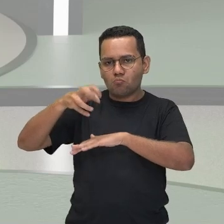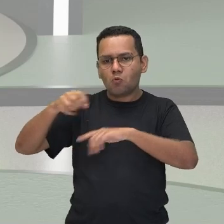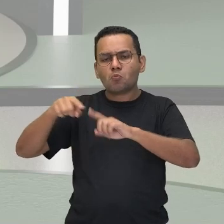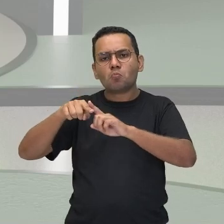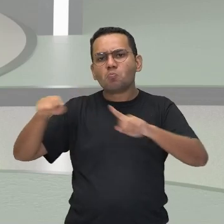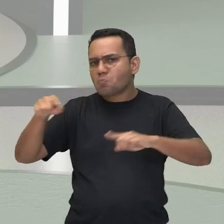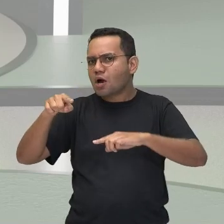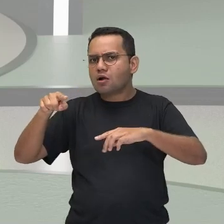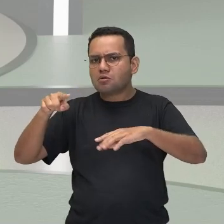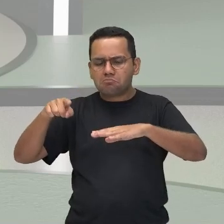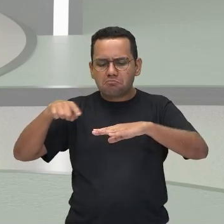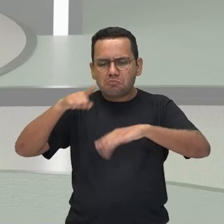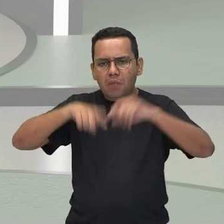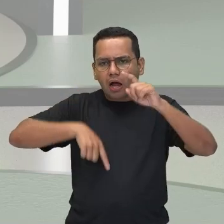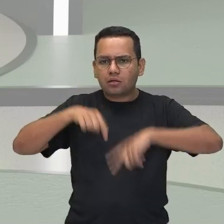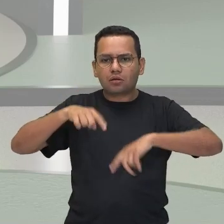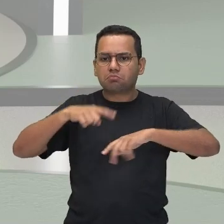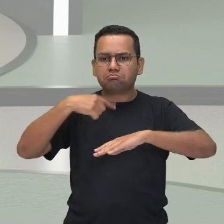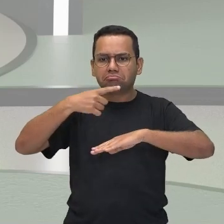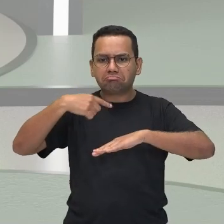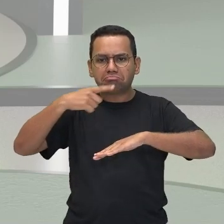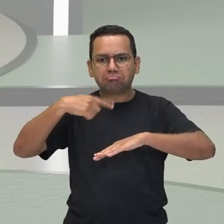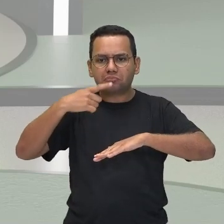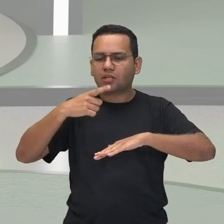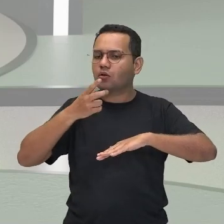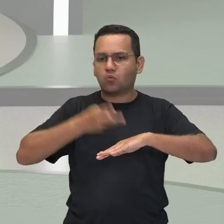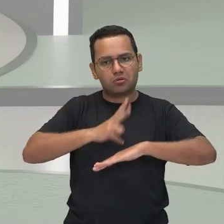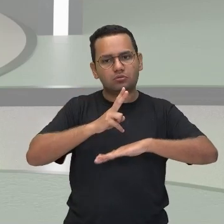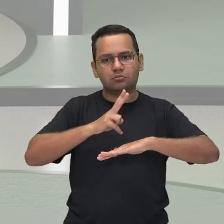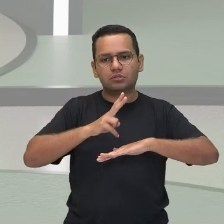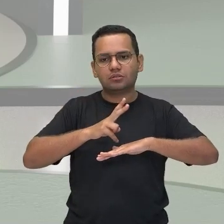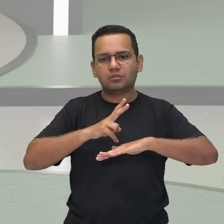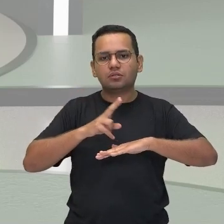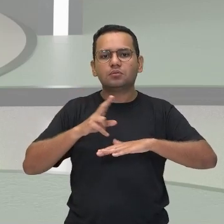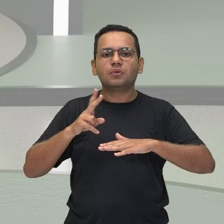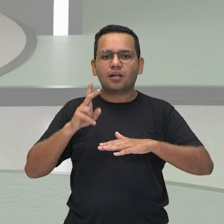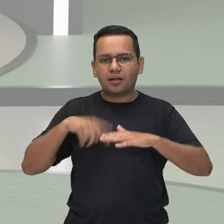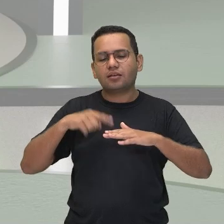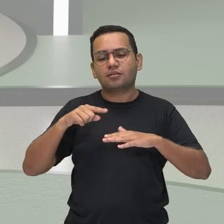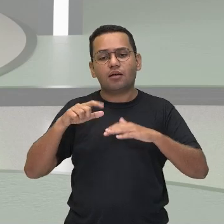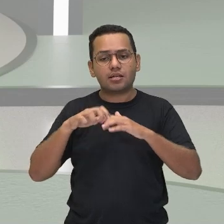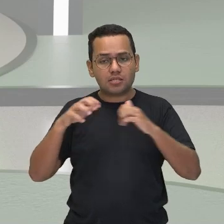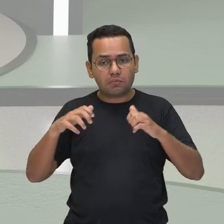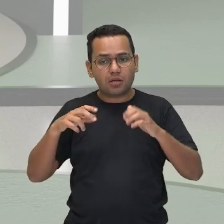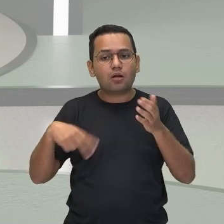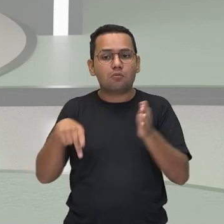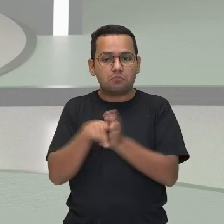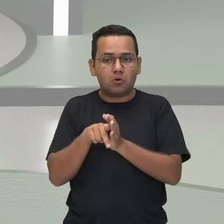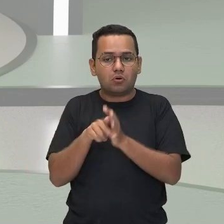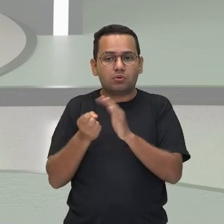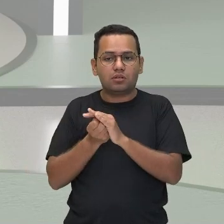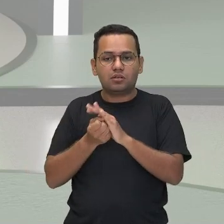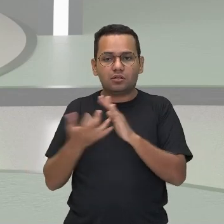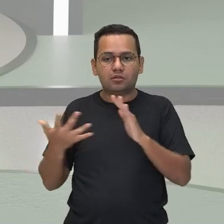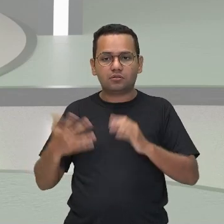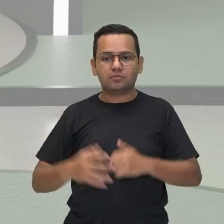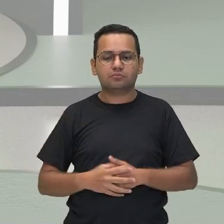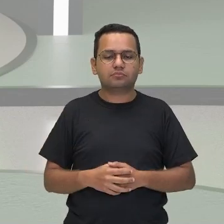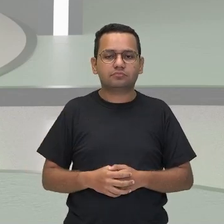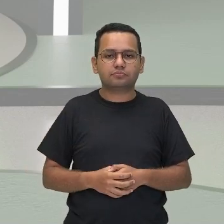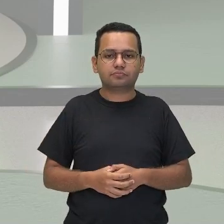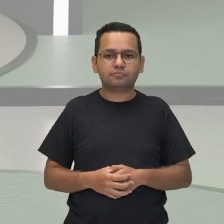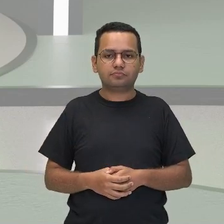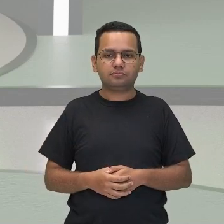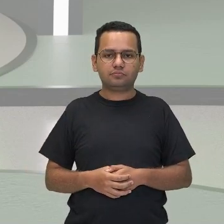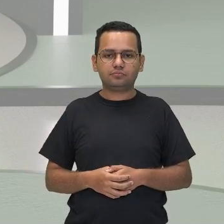tem atração pelo ímã. Então é um método de separação de substâncias, ou melhor, de misturas heterogêneas. Tá? Ele pode